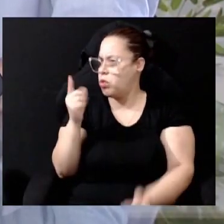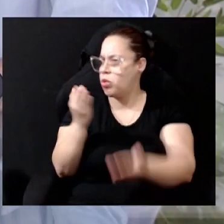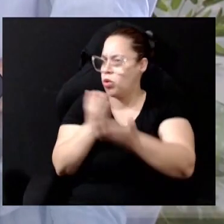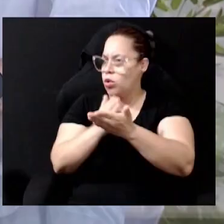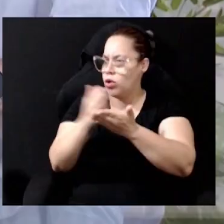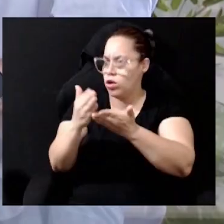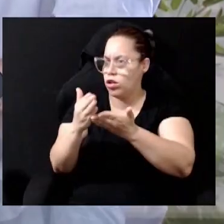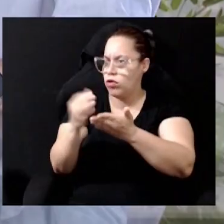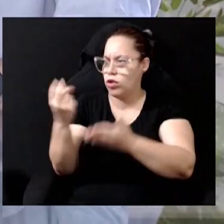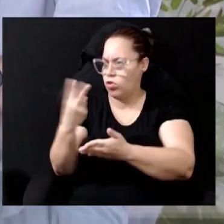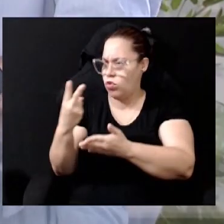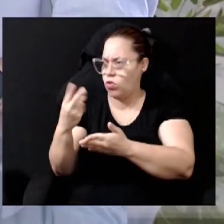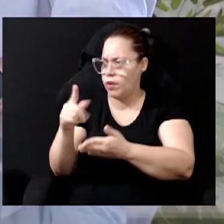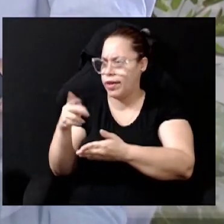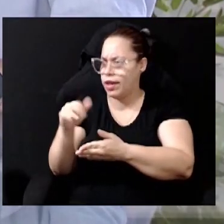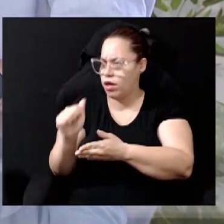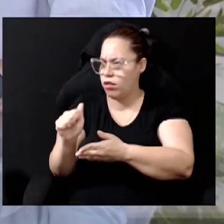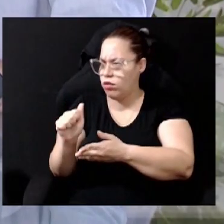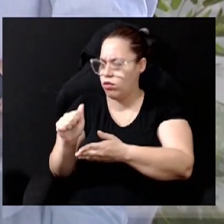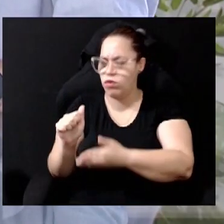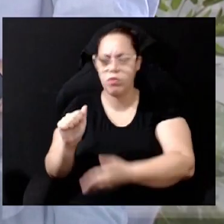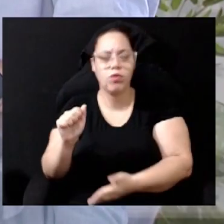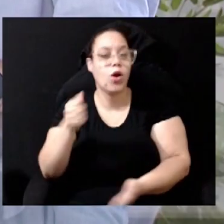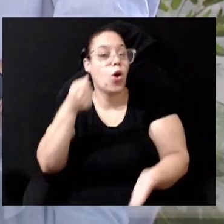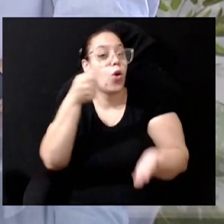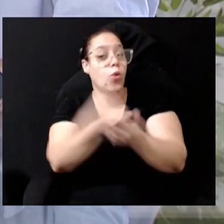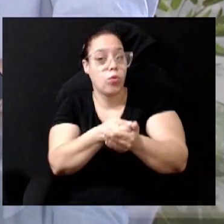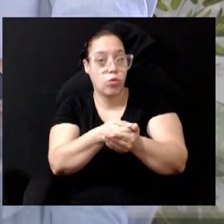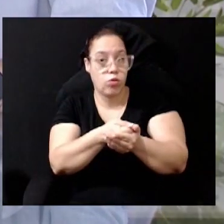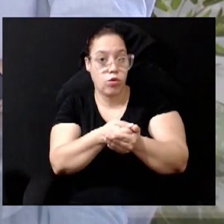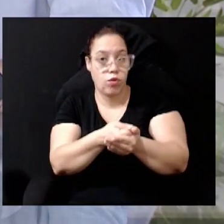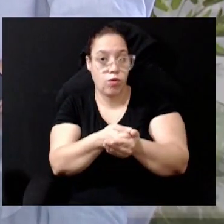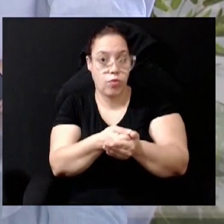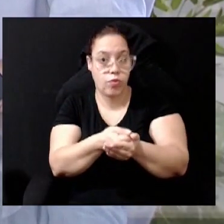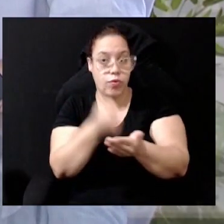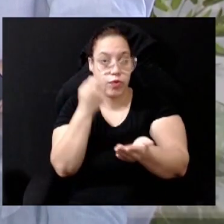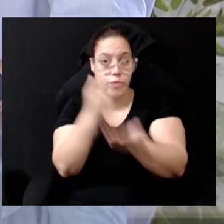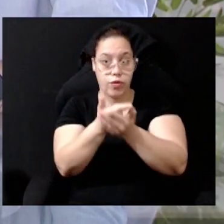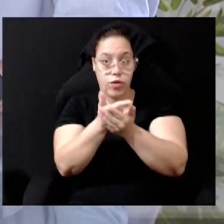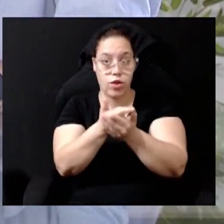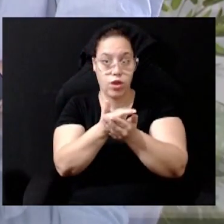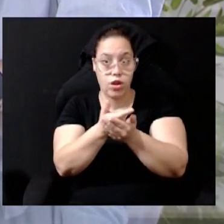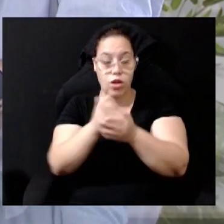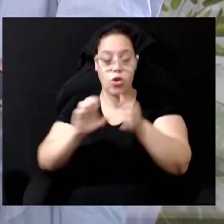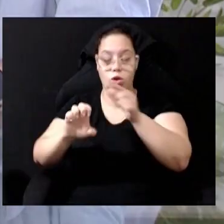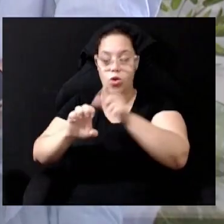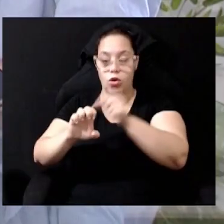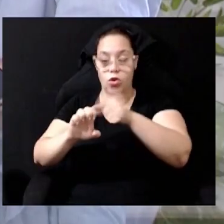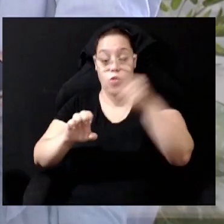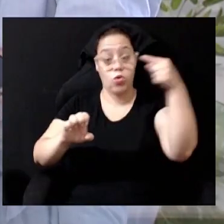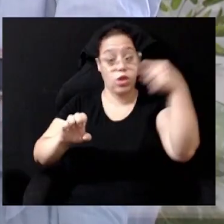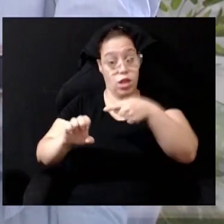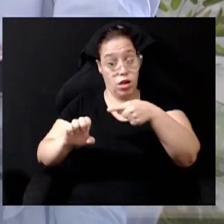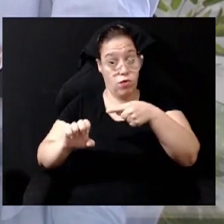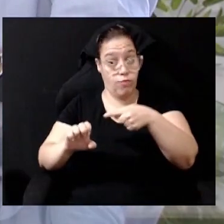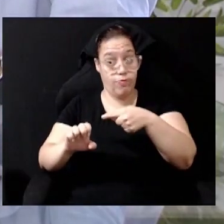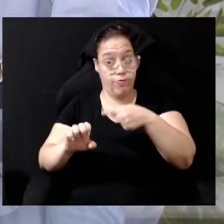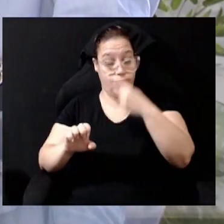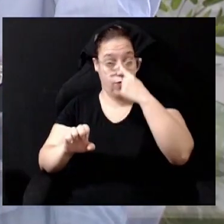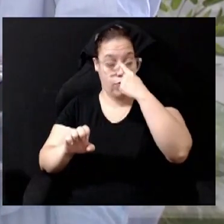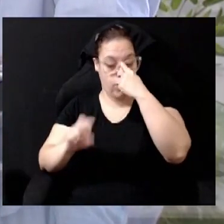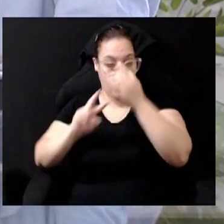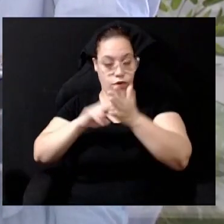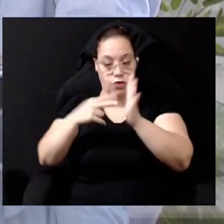professor? A obrigação de fazer o pagamento é do empregador. Isso significa que é ele